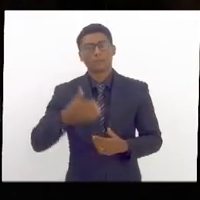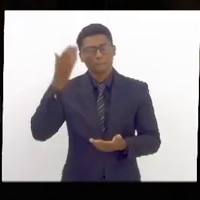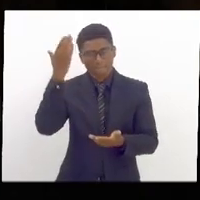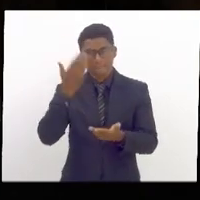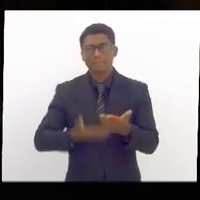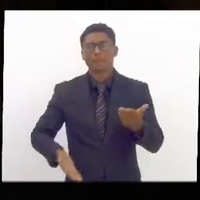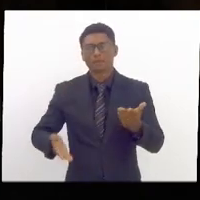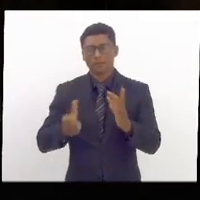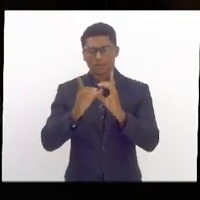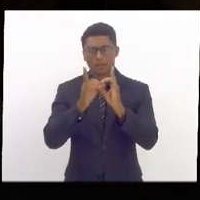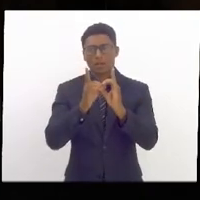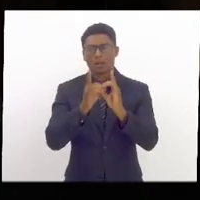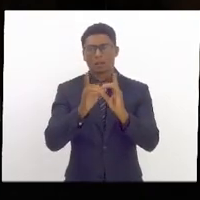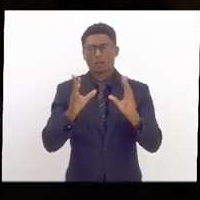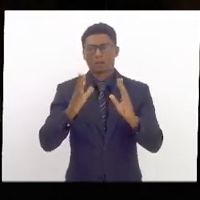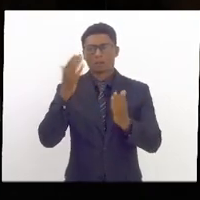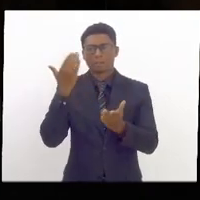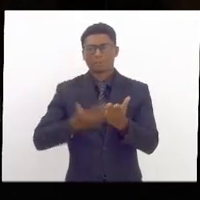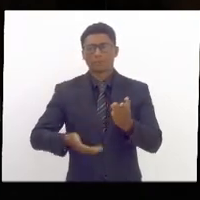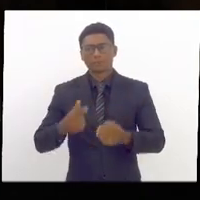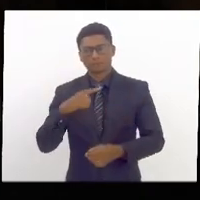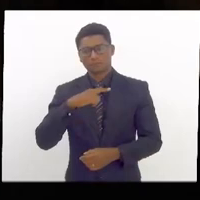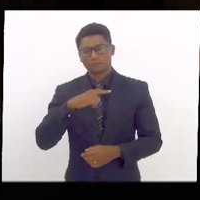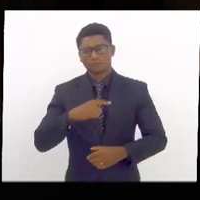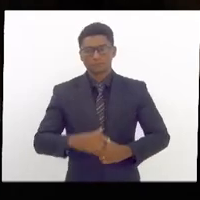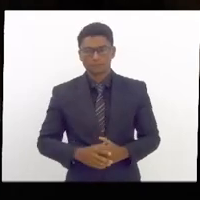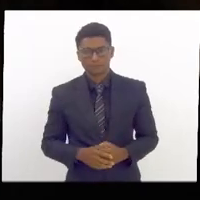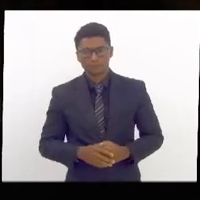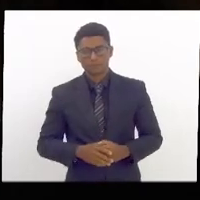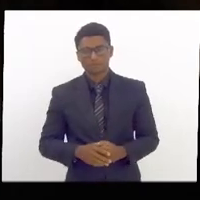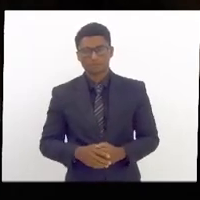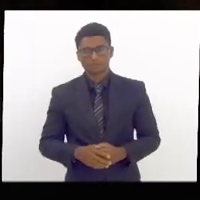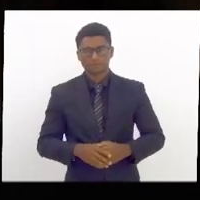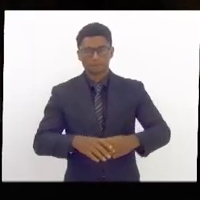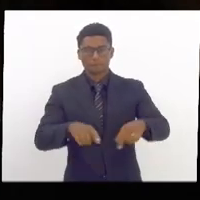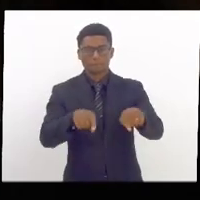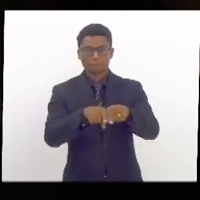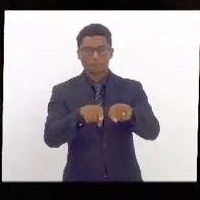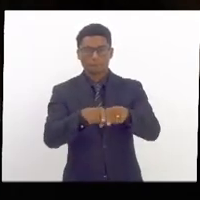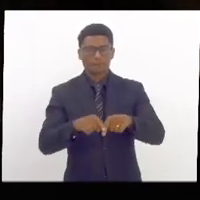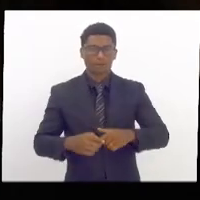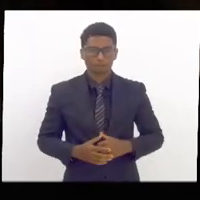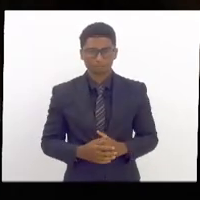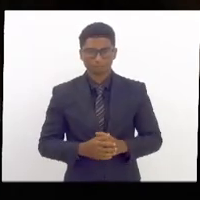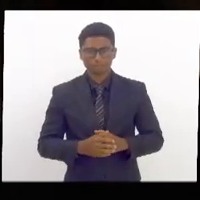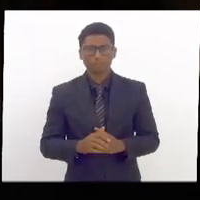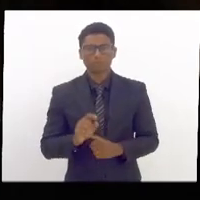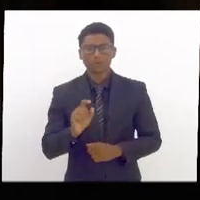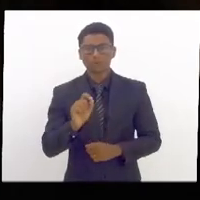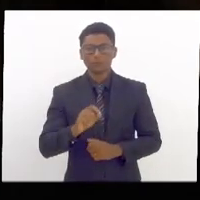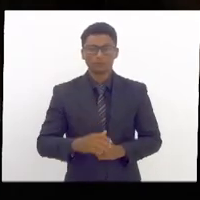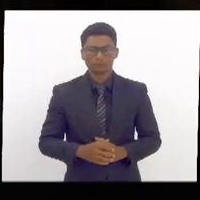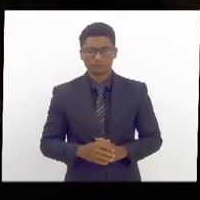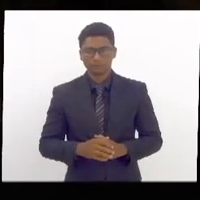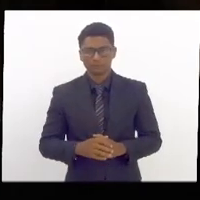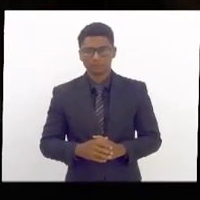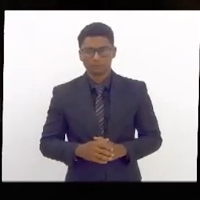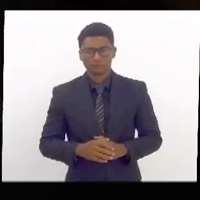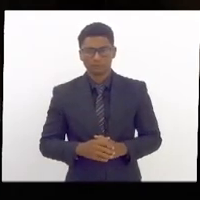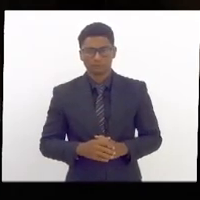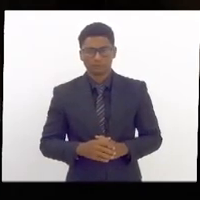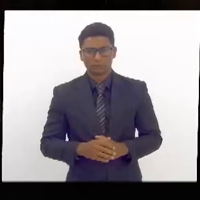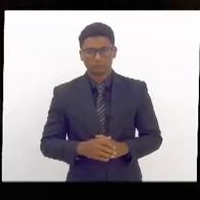na nossa democracia. A gente tem uma perda, inclusive, da da possibilidade de reconhecer